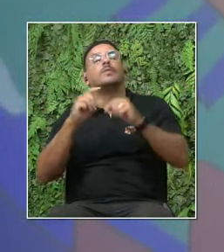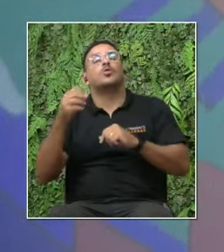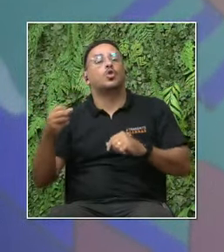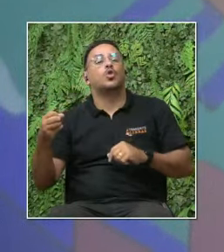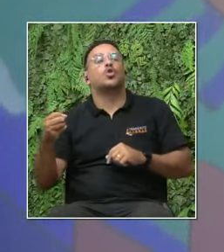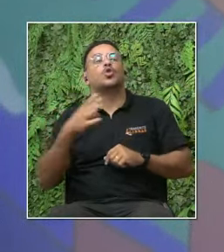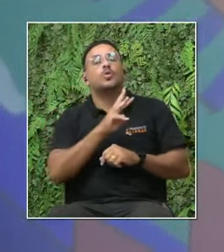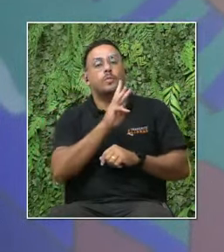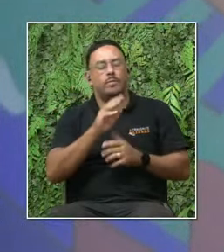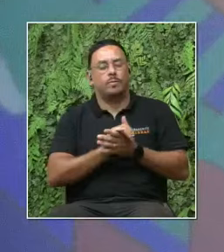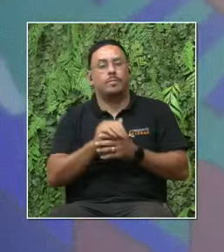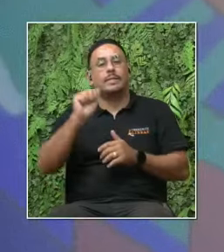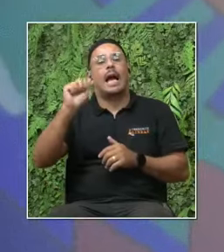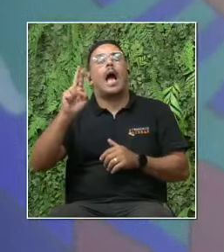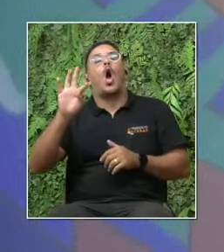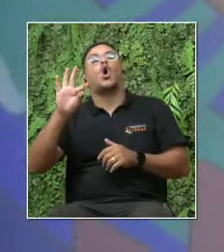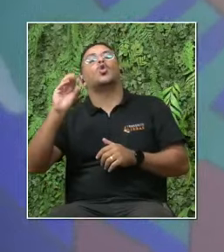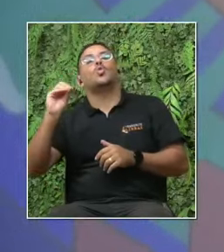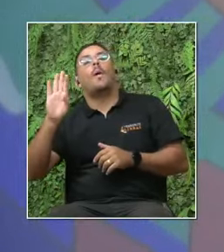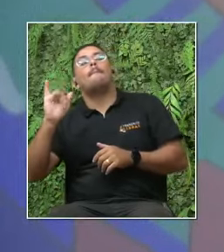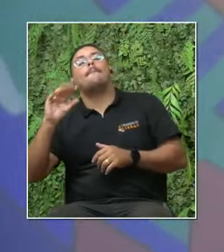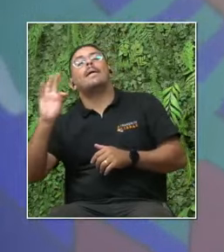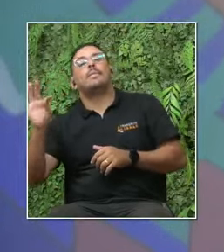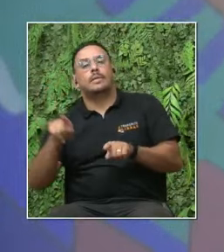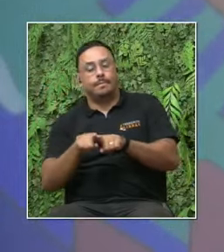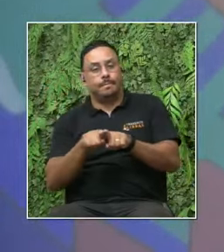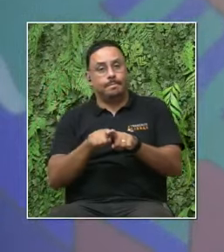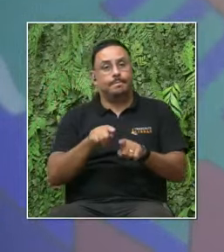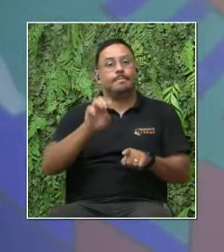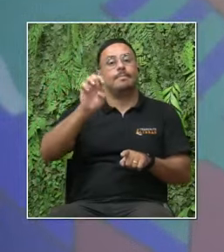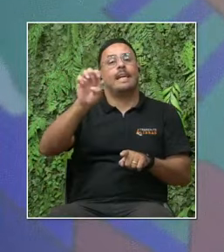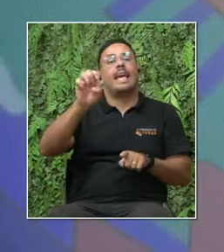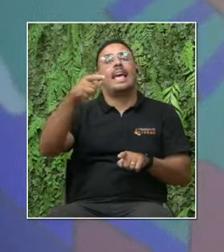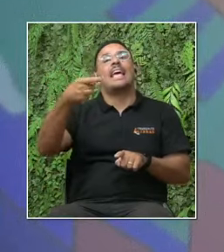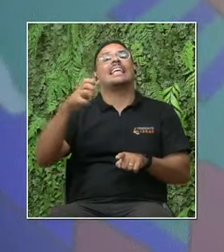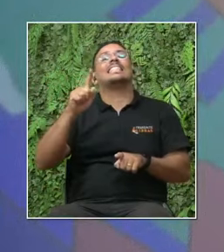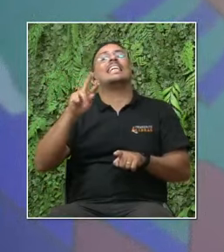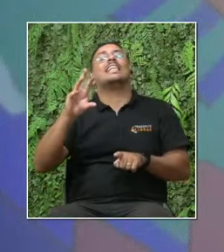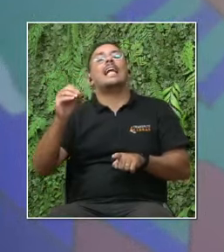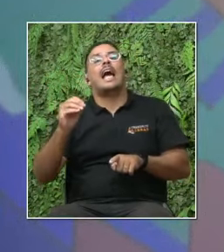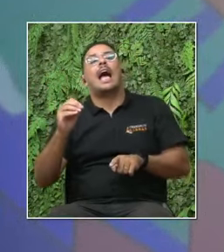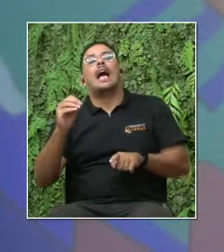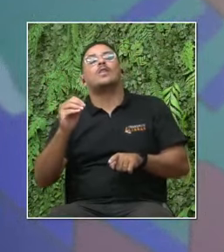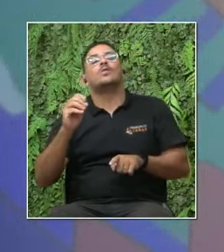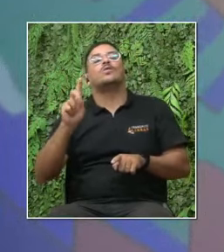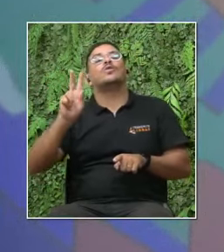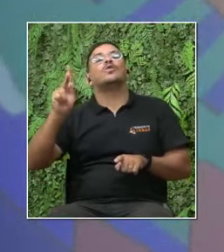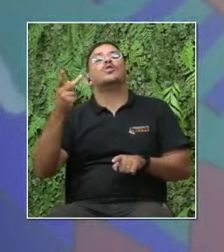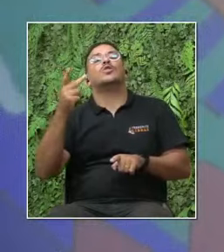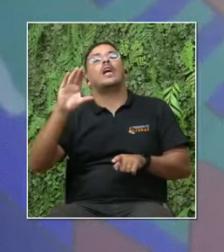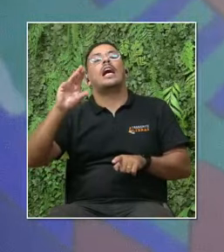autobit a peça certa pro seu carro exagerado chips quem Experimenta Não esquece